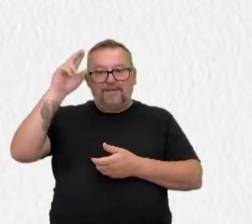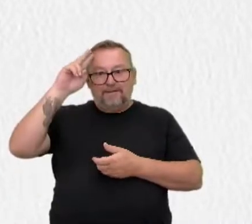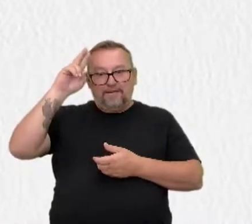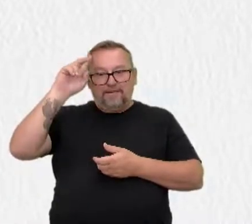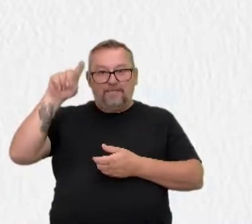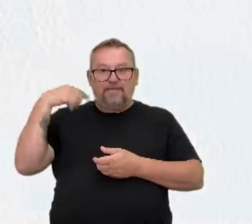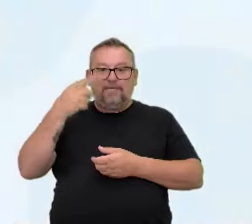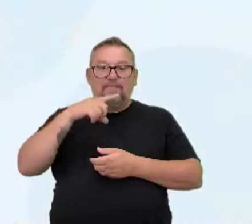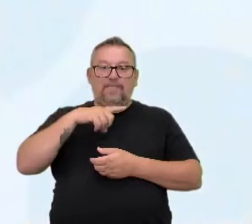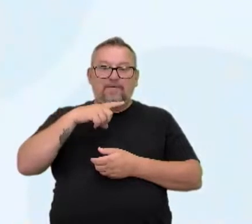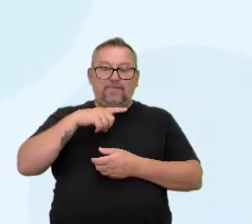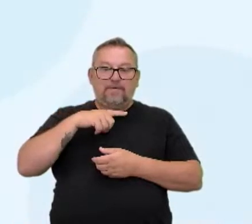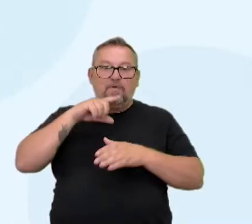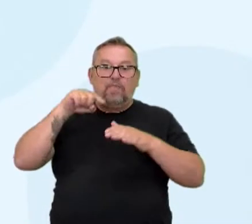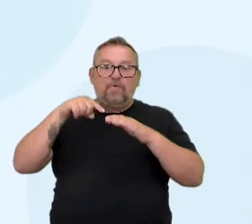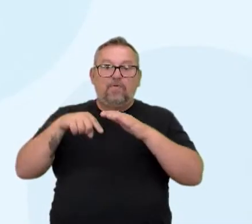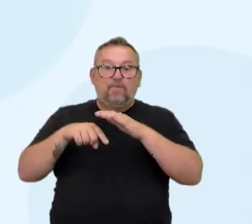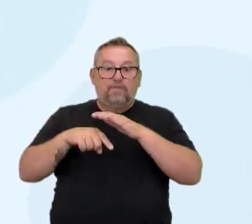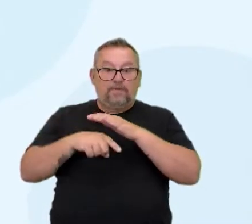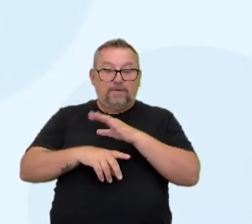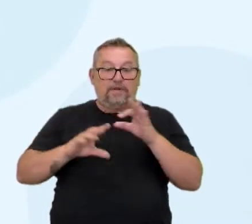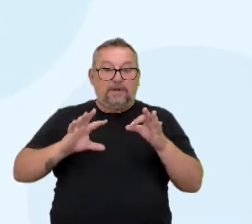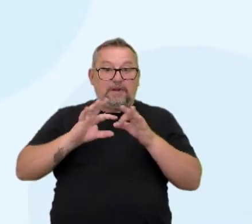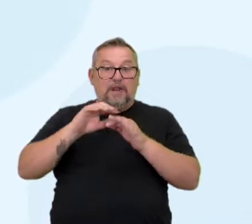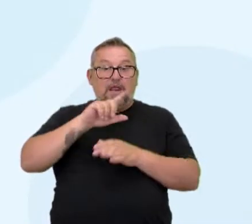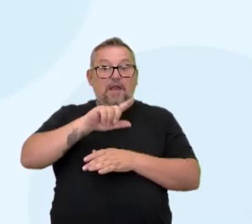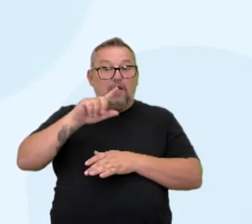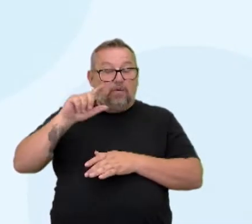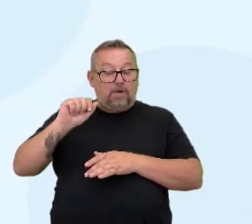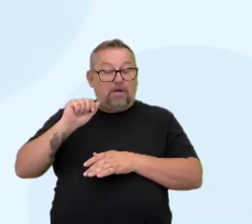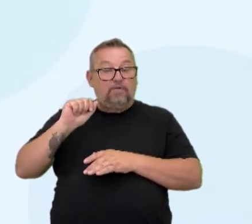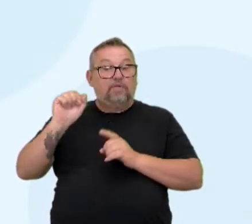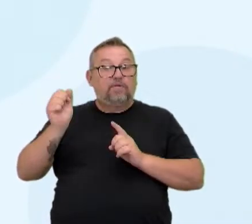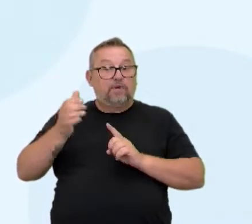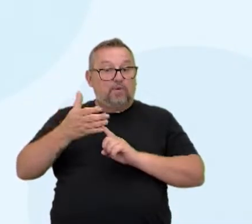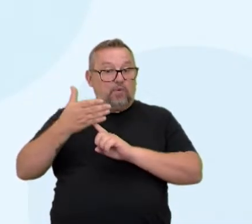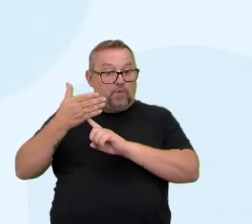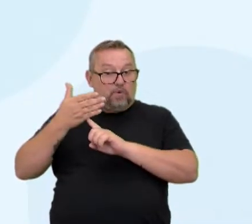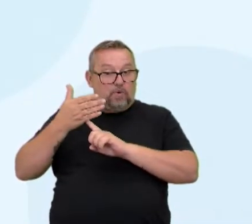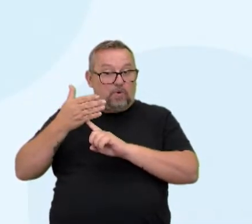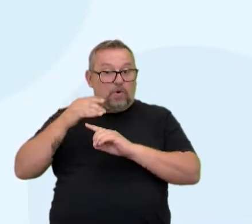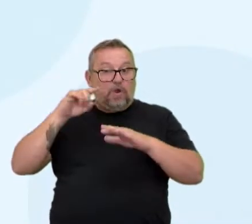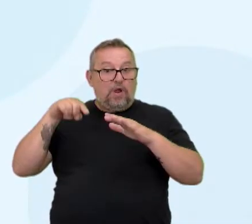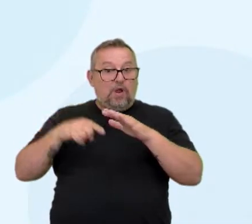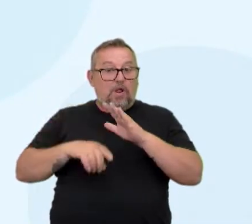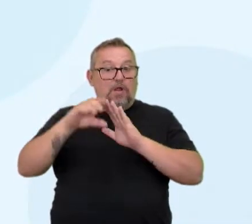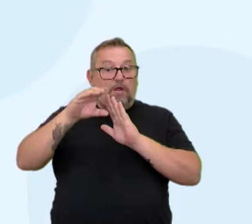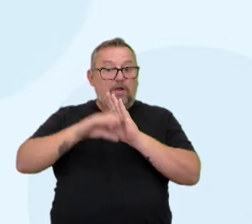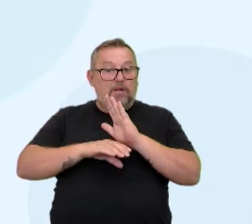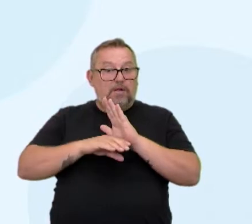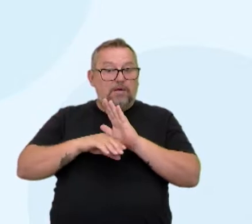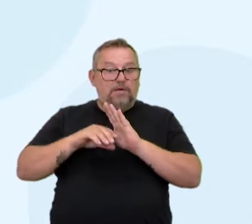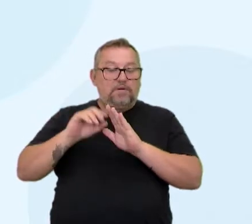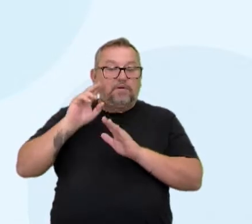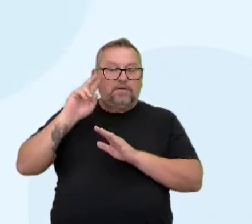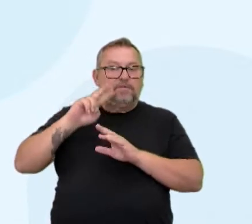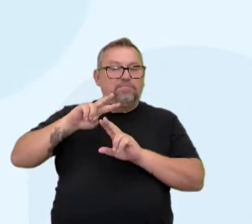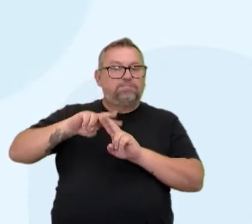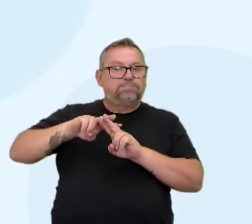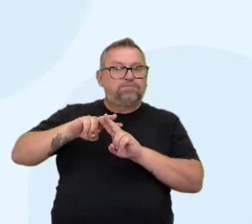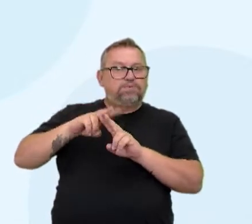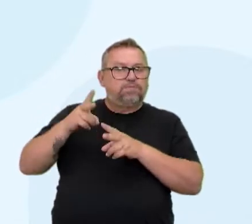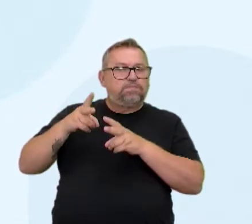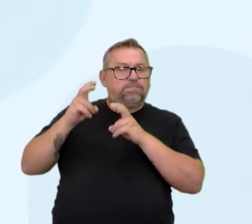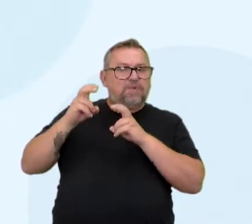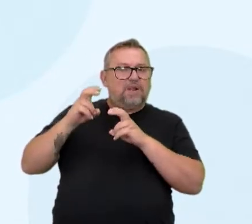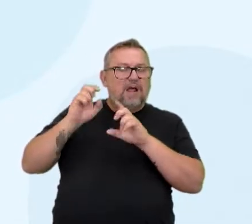nós estamos dentro do aprofundamento integrado da área de linguagens e suas tecnologias, do aprofundamento curricular #se liga na mídia, com a